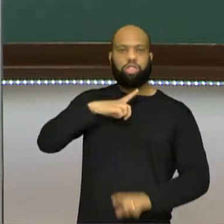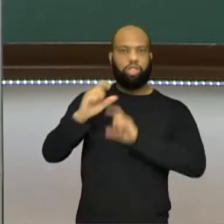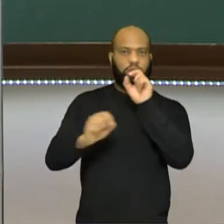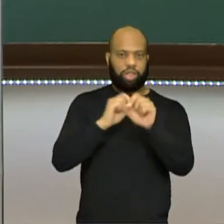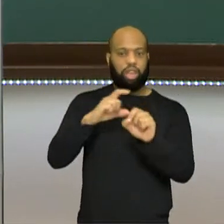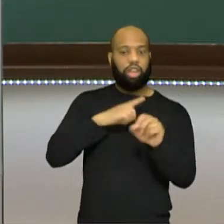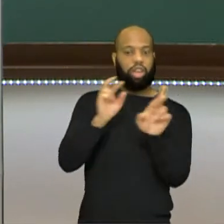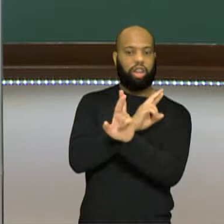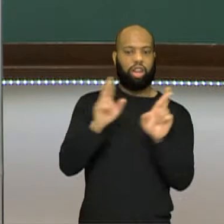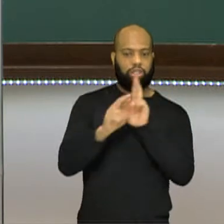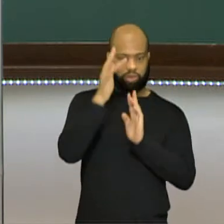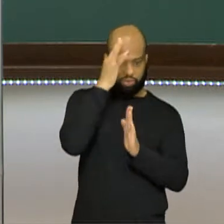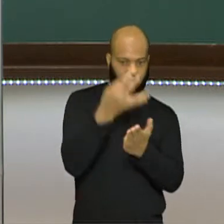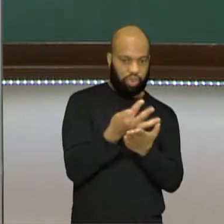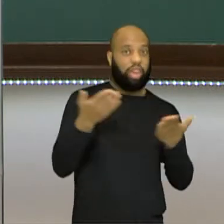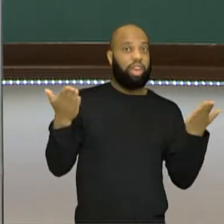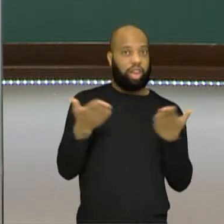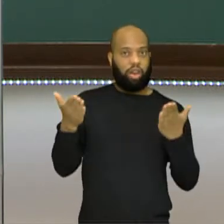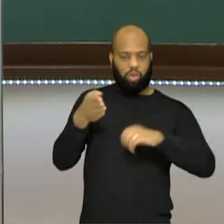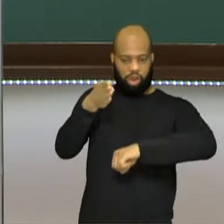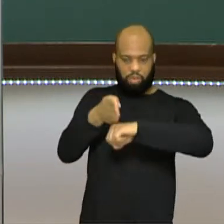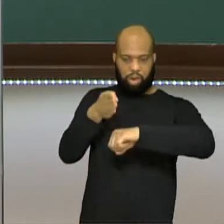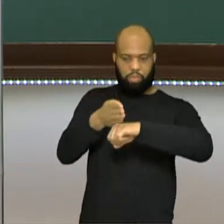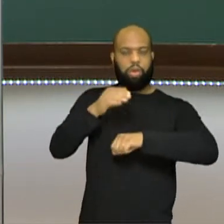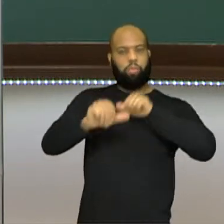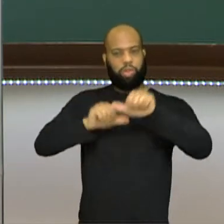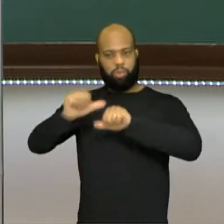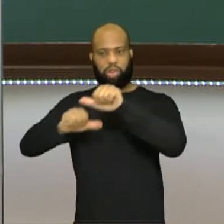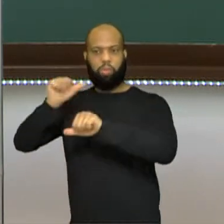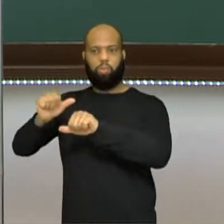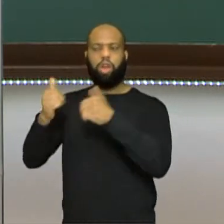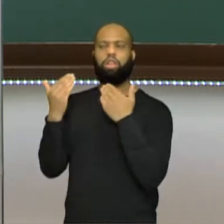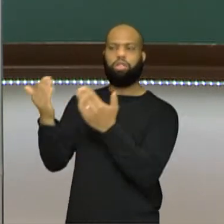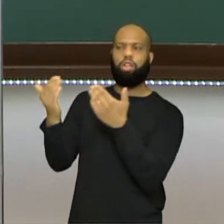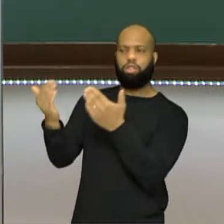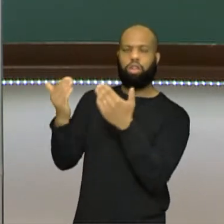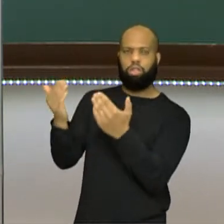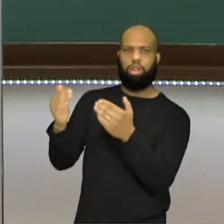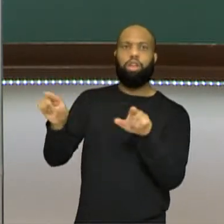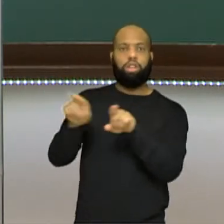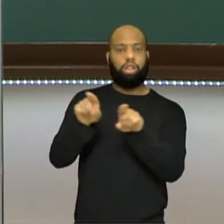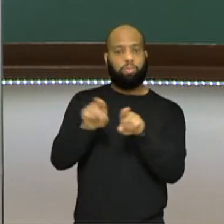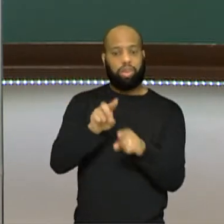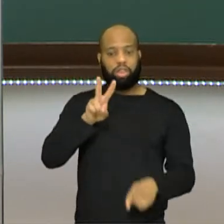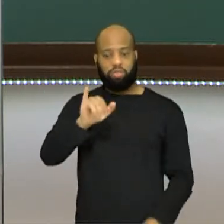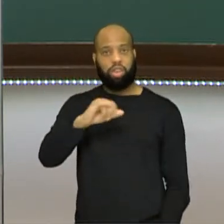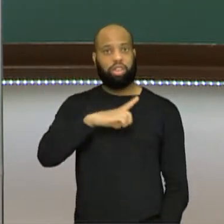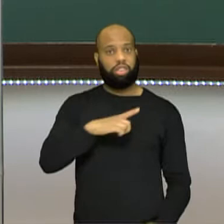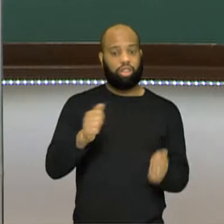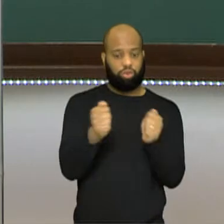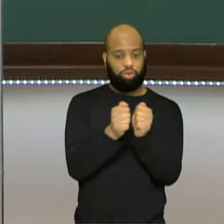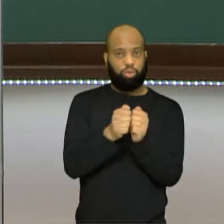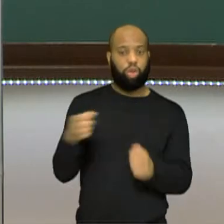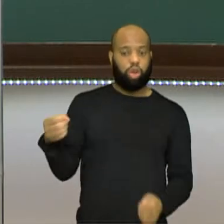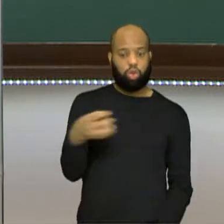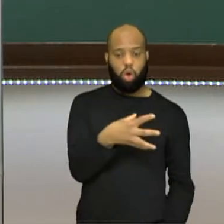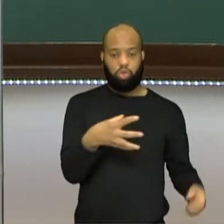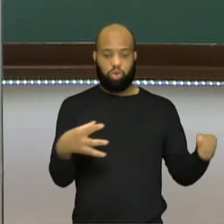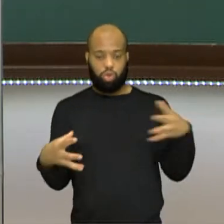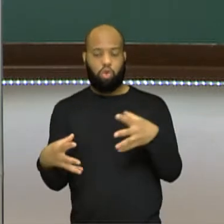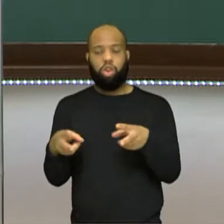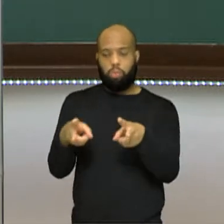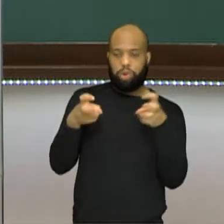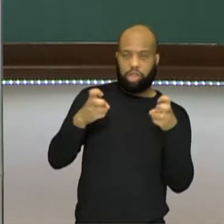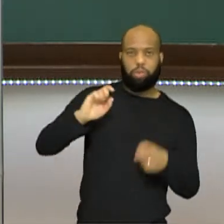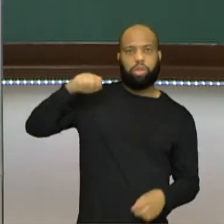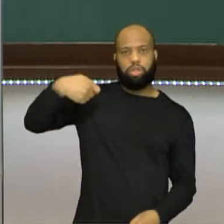essa fé. Agora, na modernidade, isso vai começar a ser questionado e vai aparecer novas concepções a respeito do